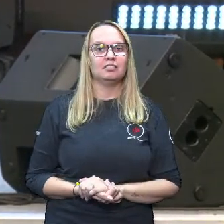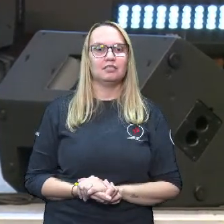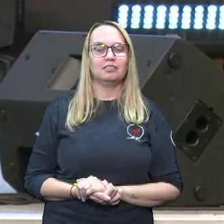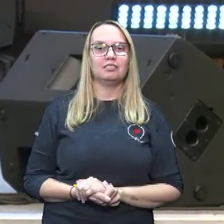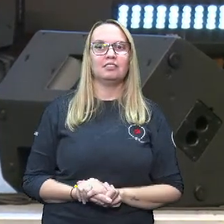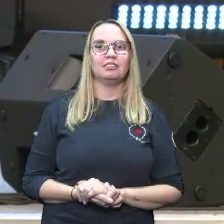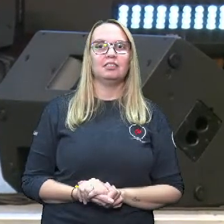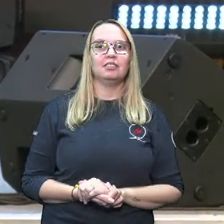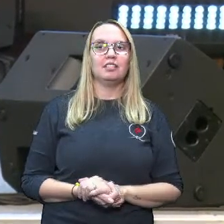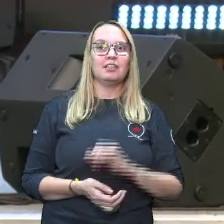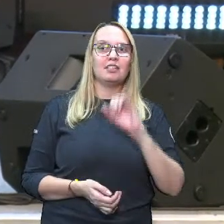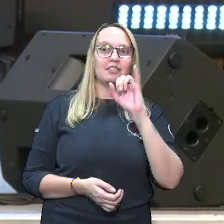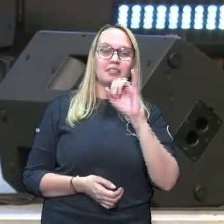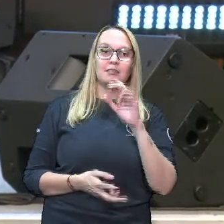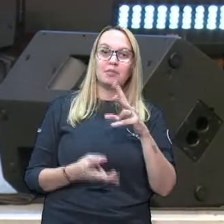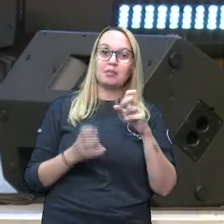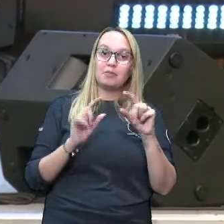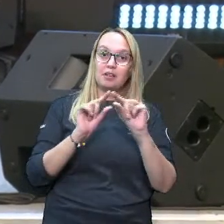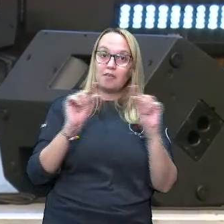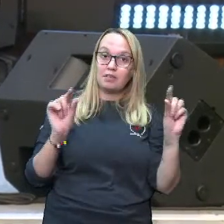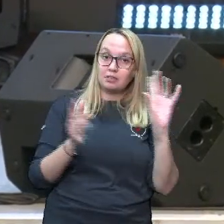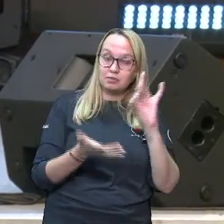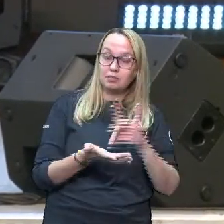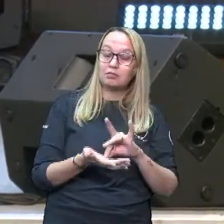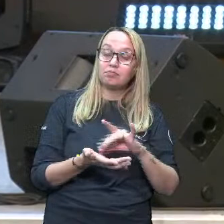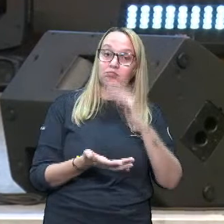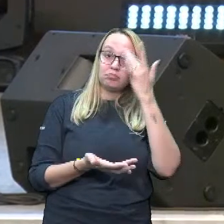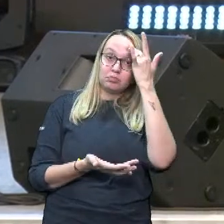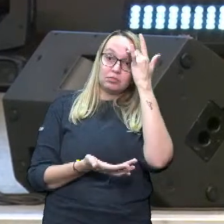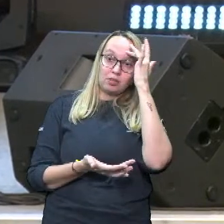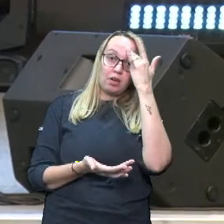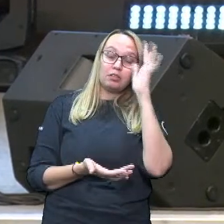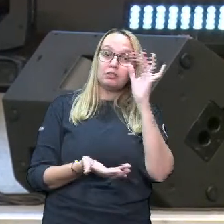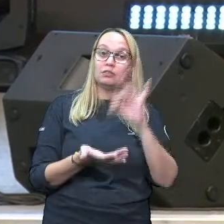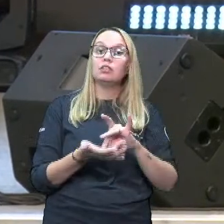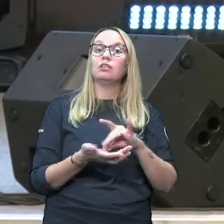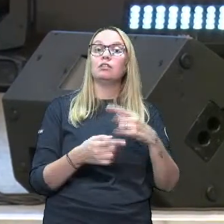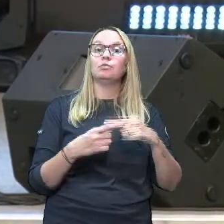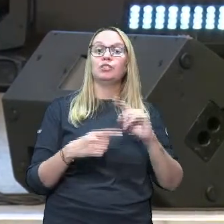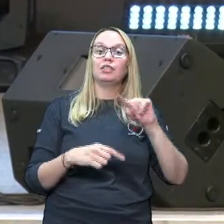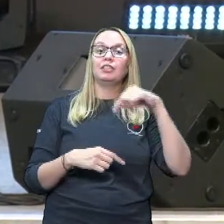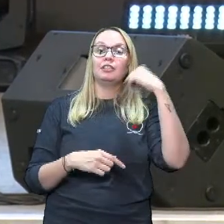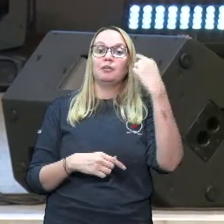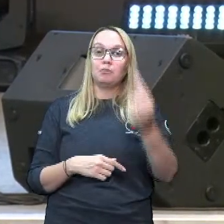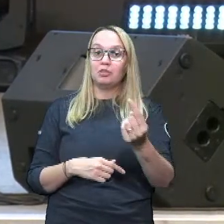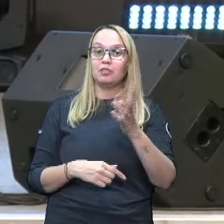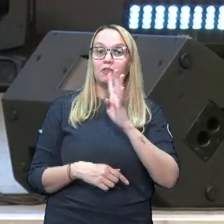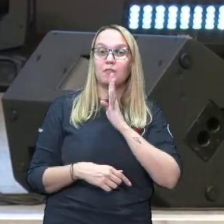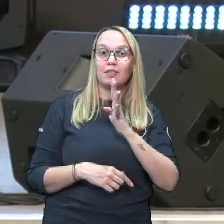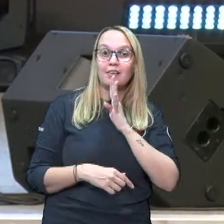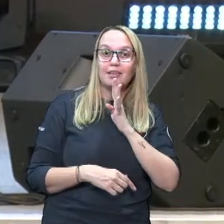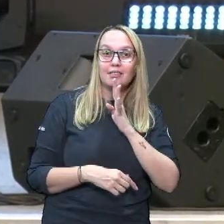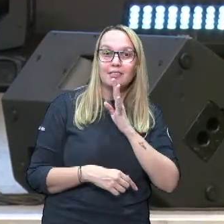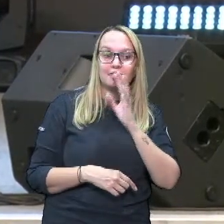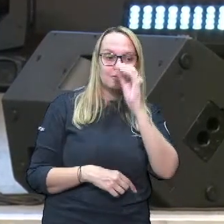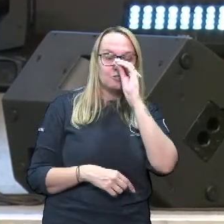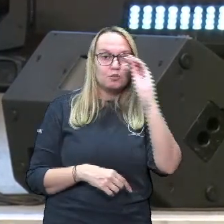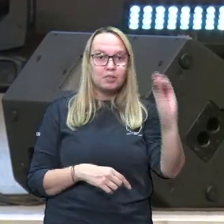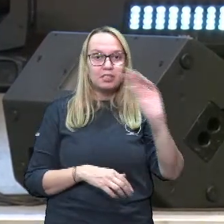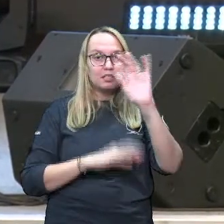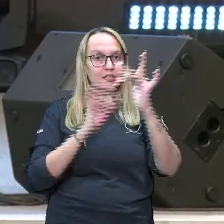frase literalmente, eu acho que ele está dizendo a verdade. Por quê? Porque depois que você conhece, você não nega.